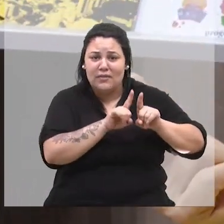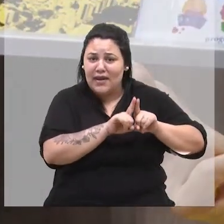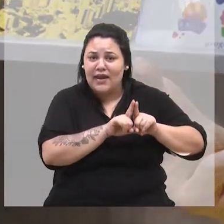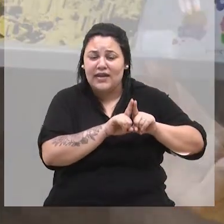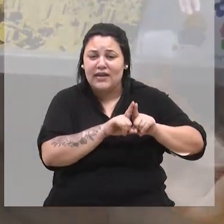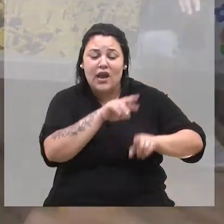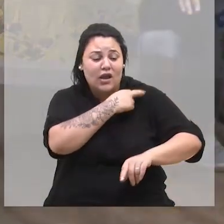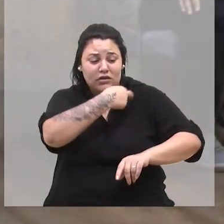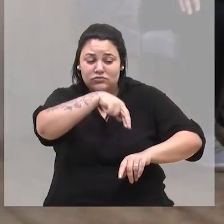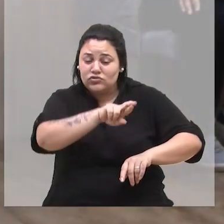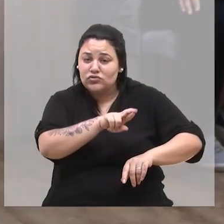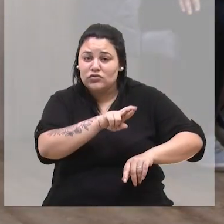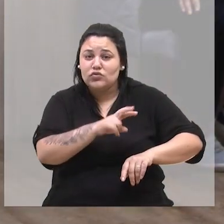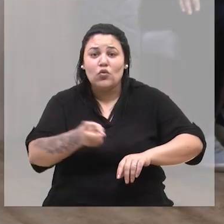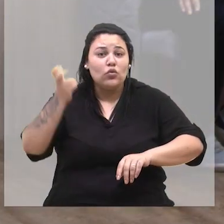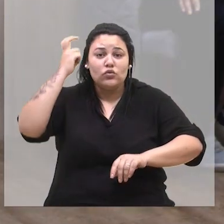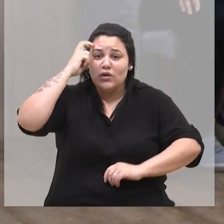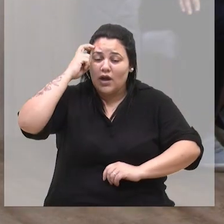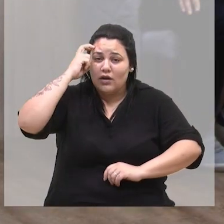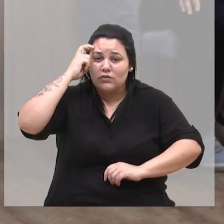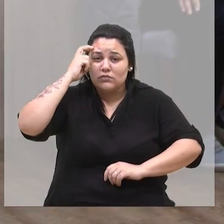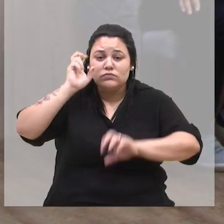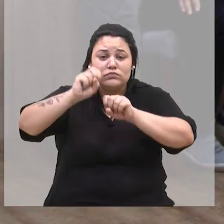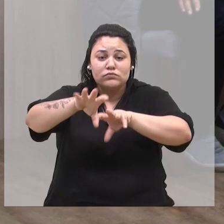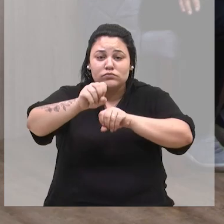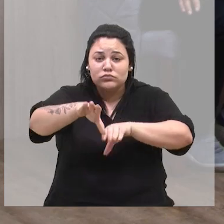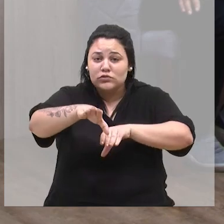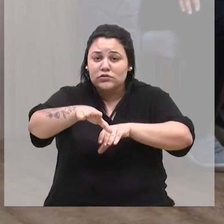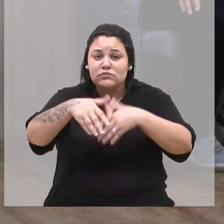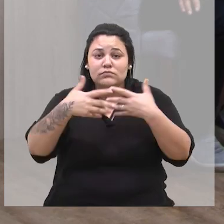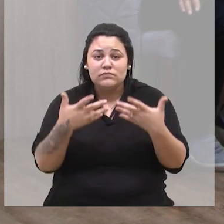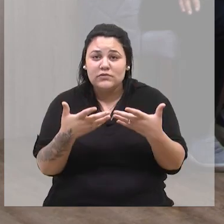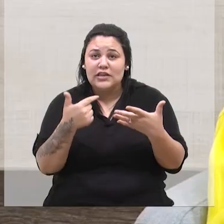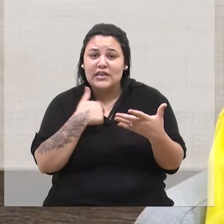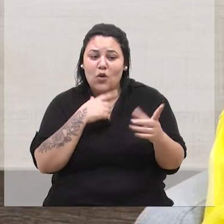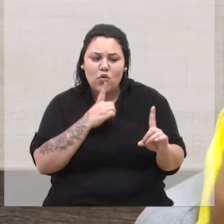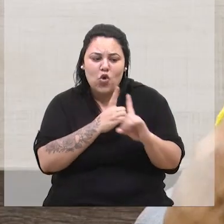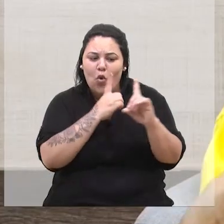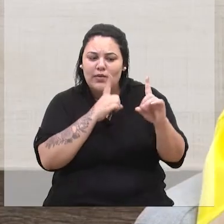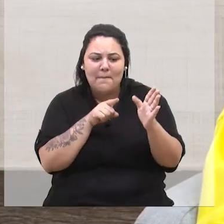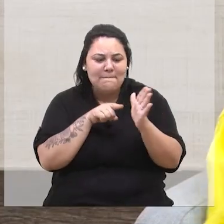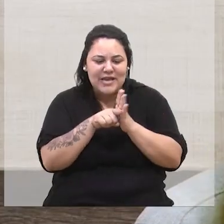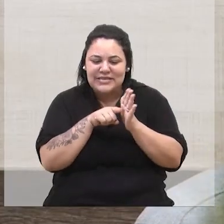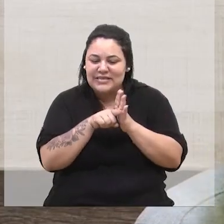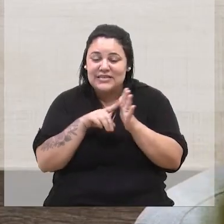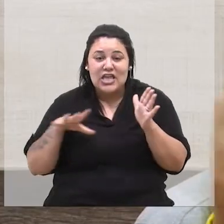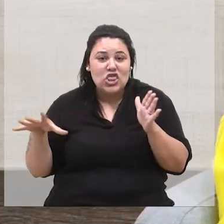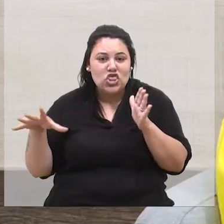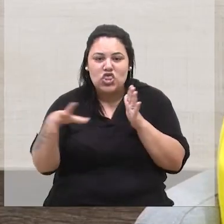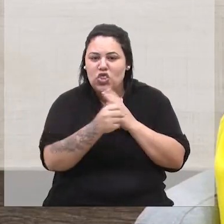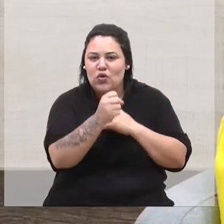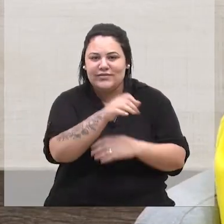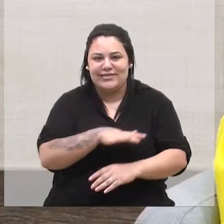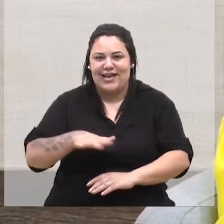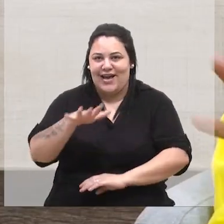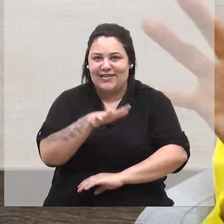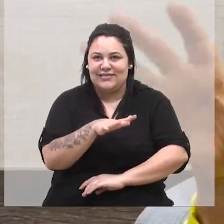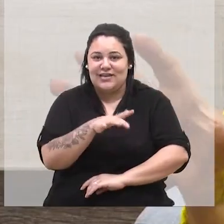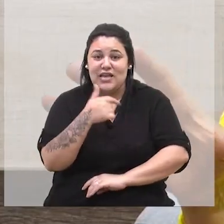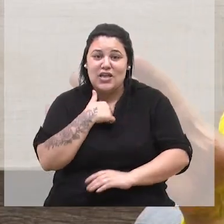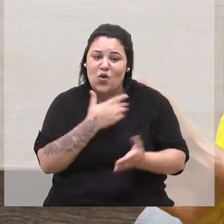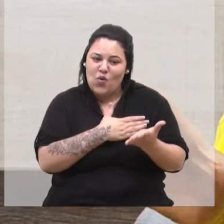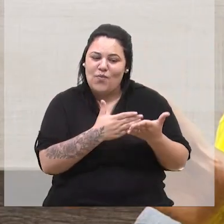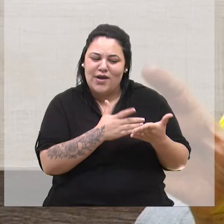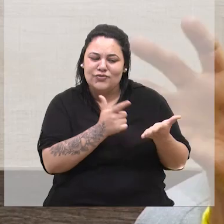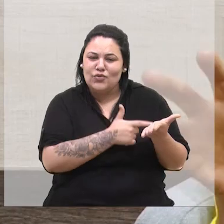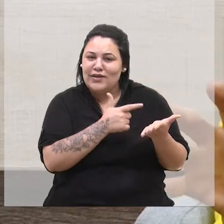político-partidário, religioso, cultural, educacional. E encontrei pesquisas em todas estas áreas, e eu começo